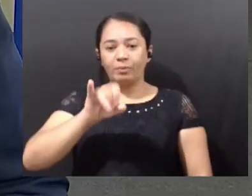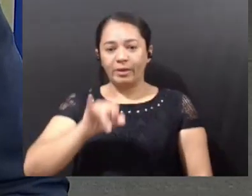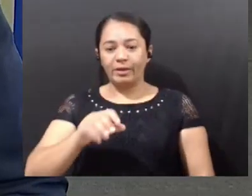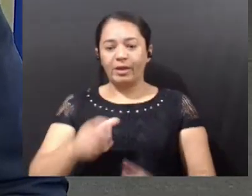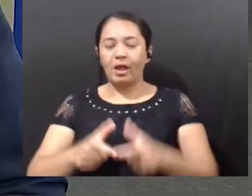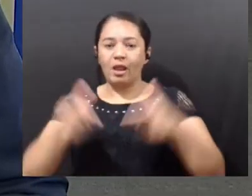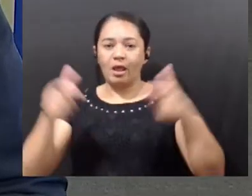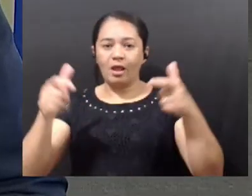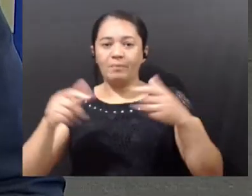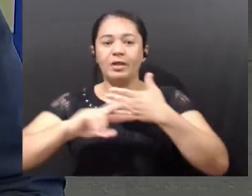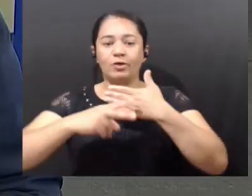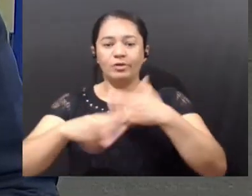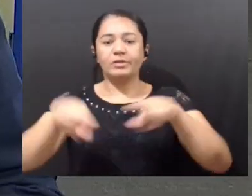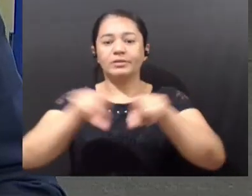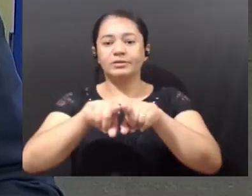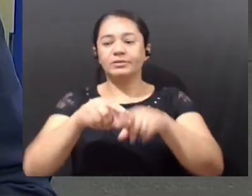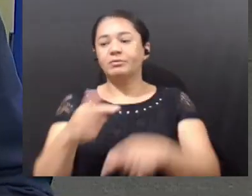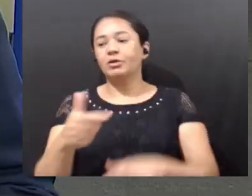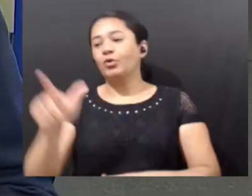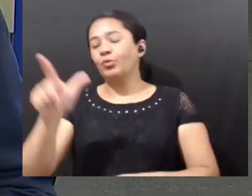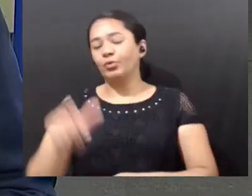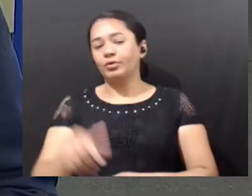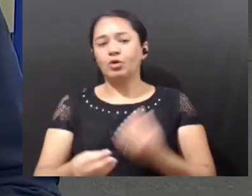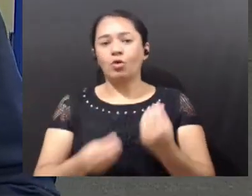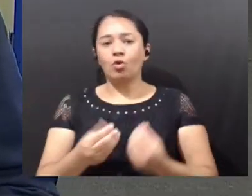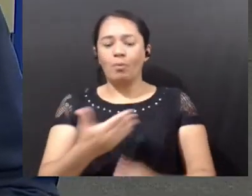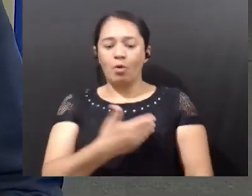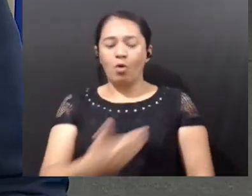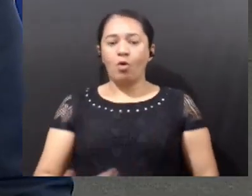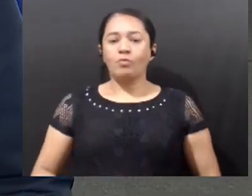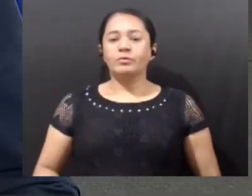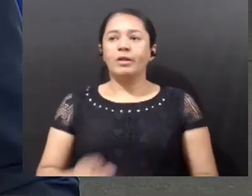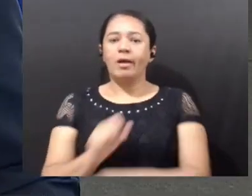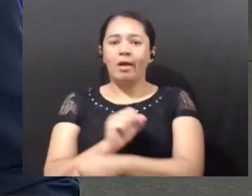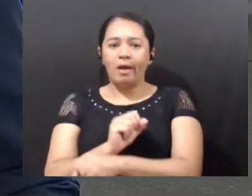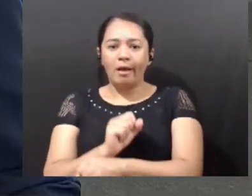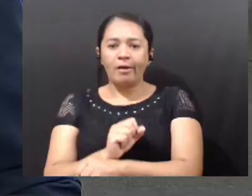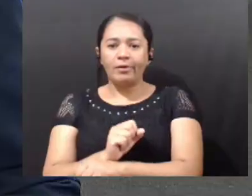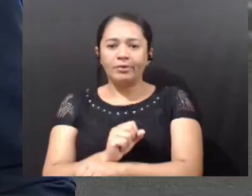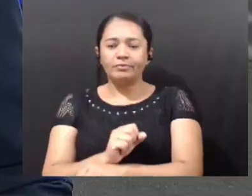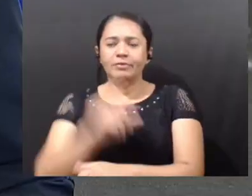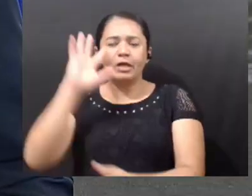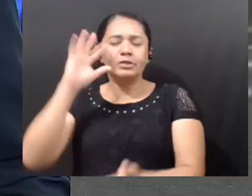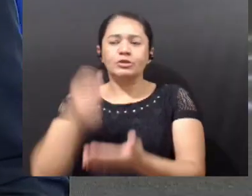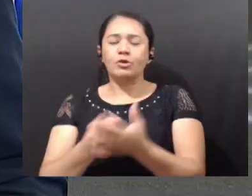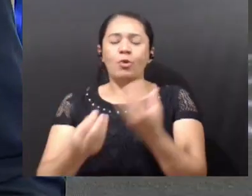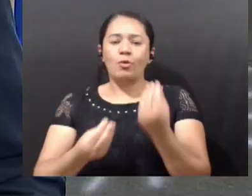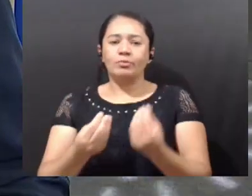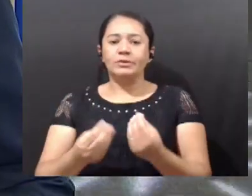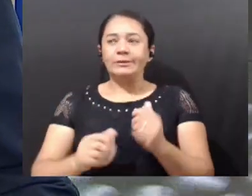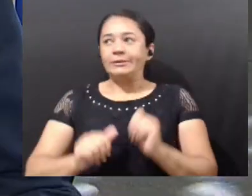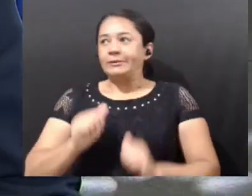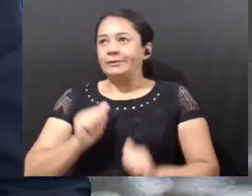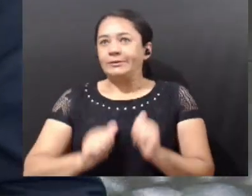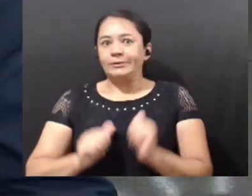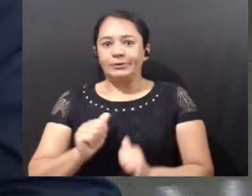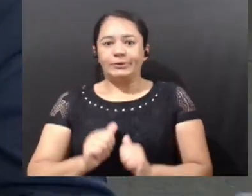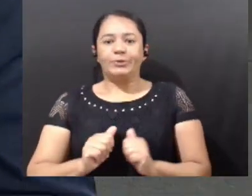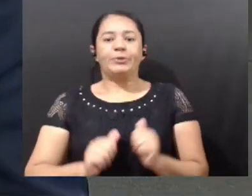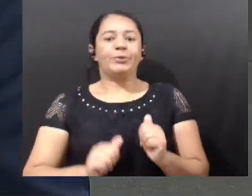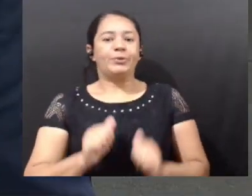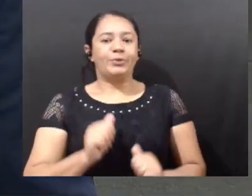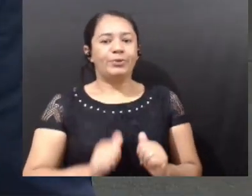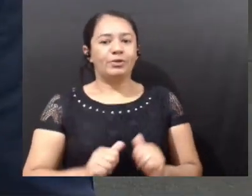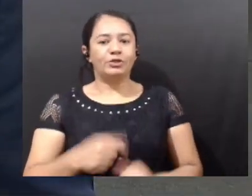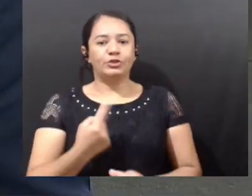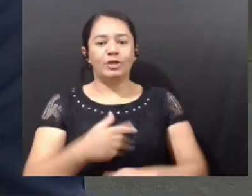os outros. Como que o governo aguarda essa decisão? Ansiosamente, né? Nós fazemos parte do